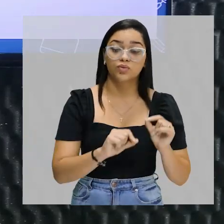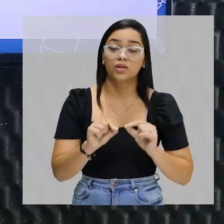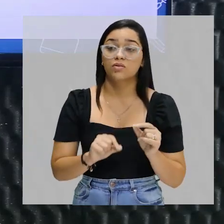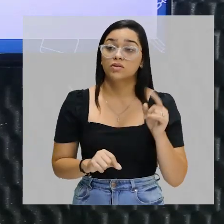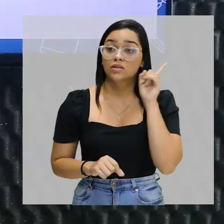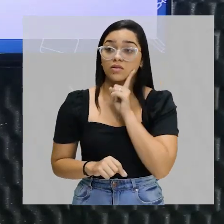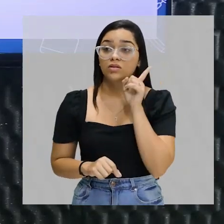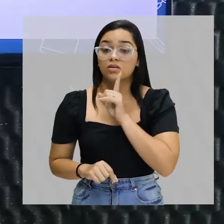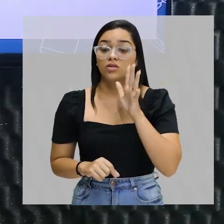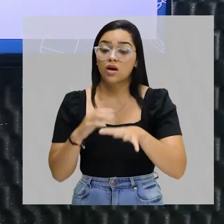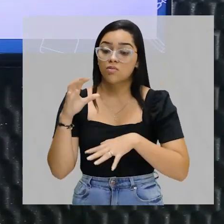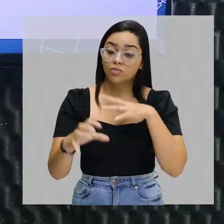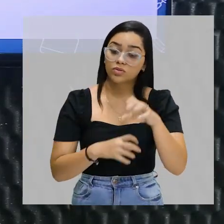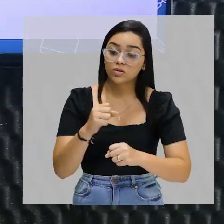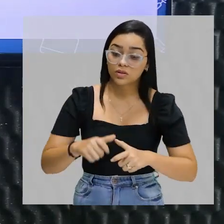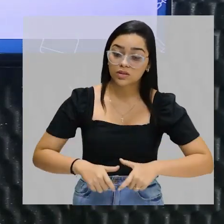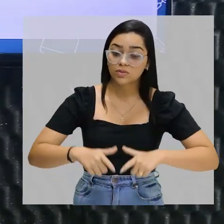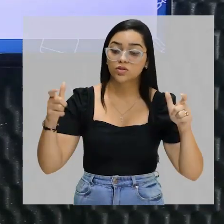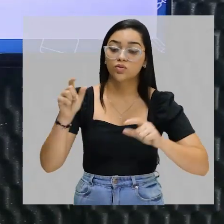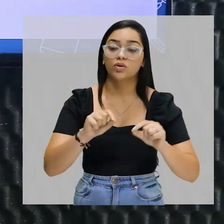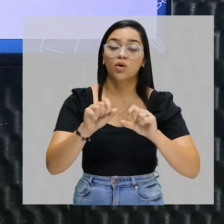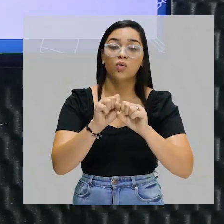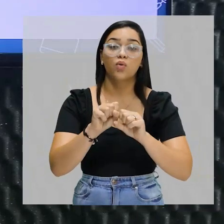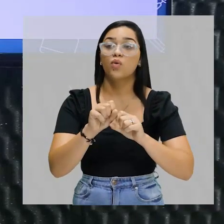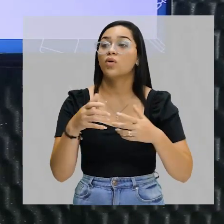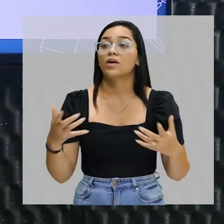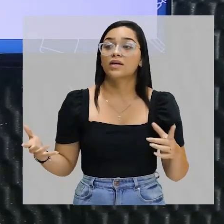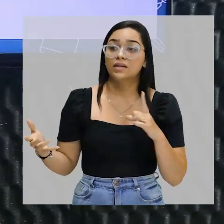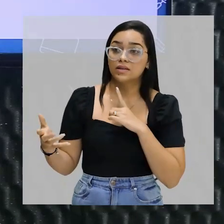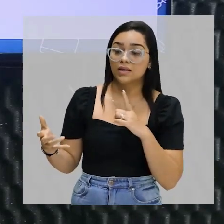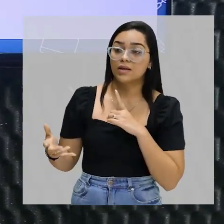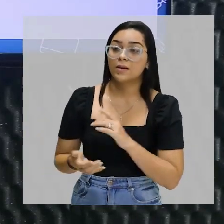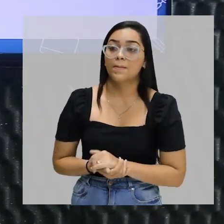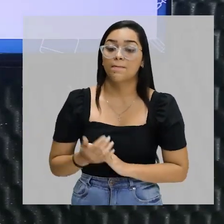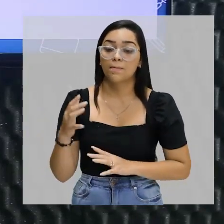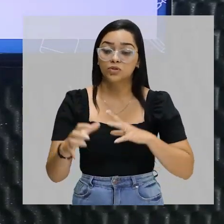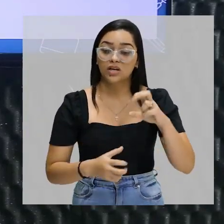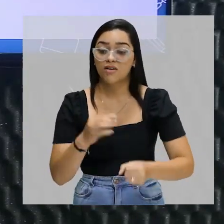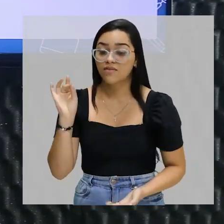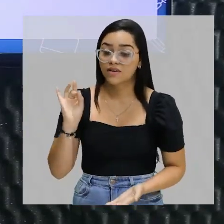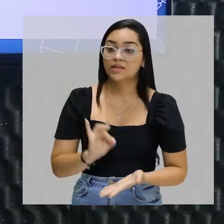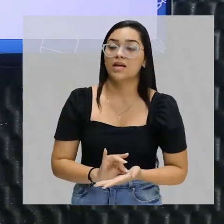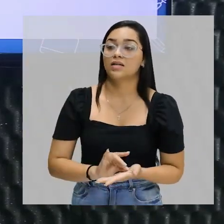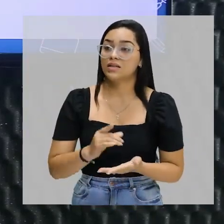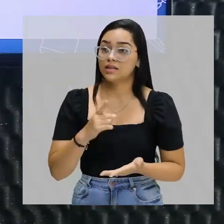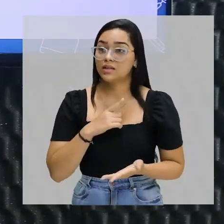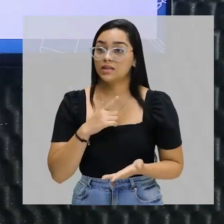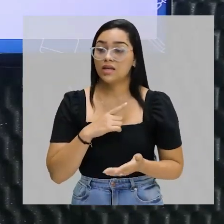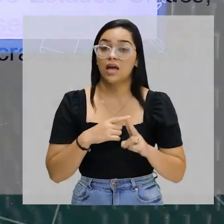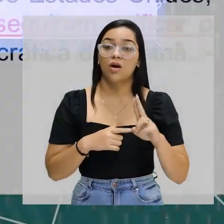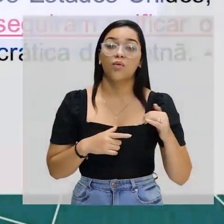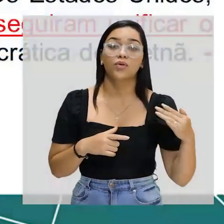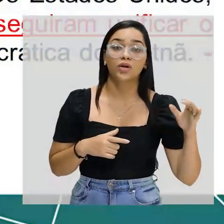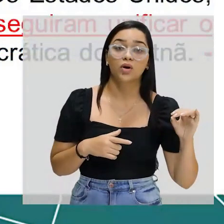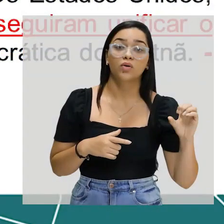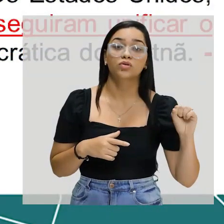Unidos estavam buscando expandindo o sistema capitalista quem buscava consolidaria expandir o sistema socialista era a União